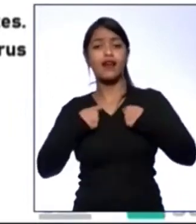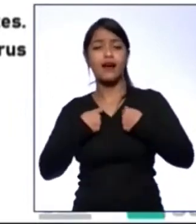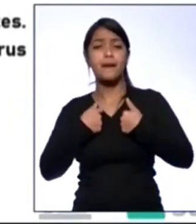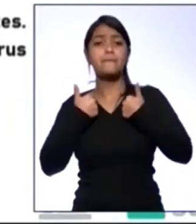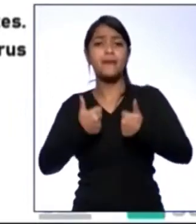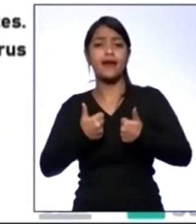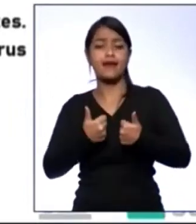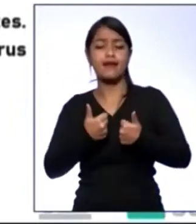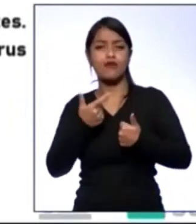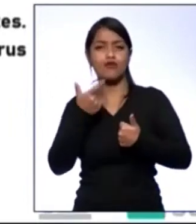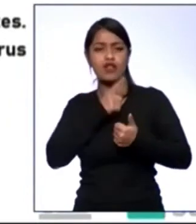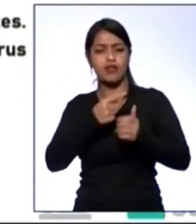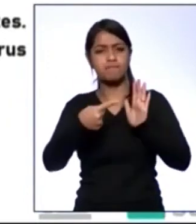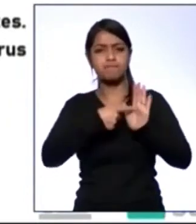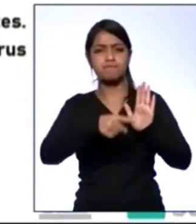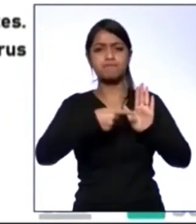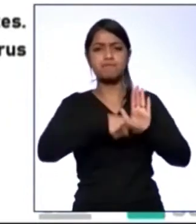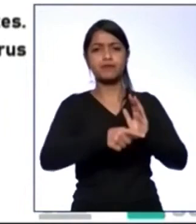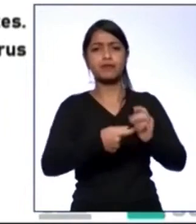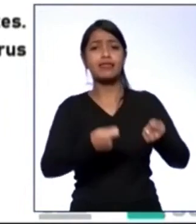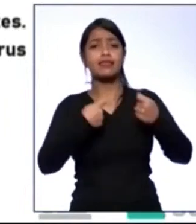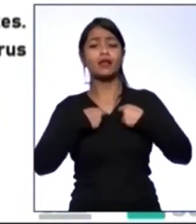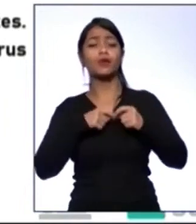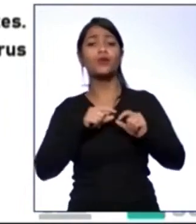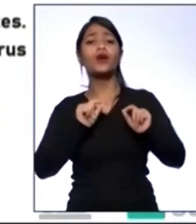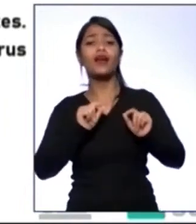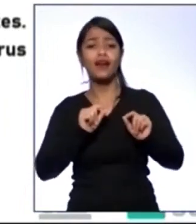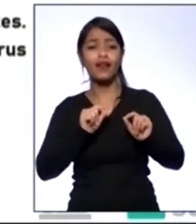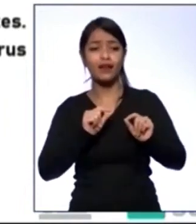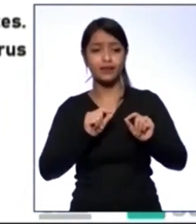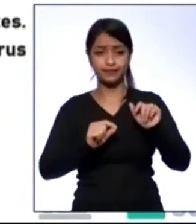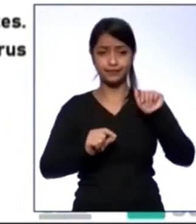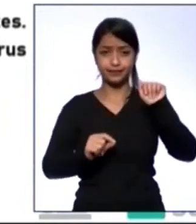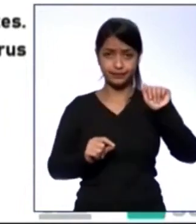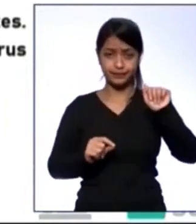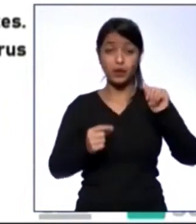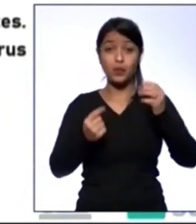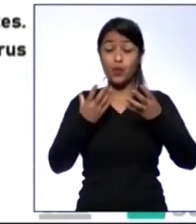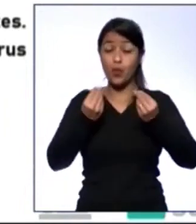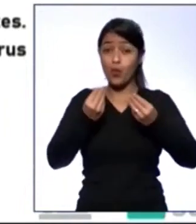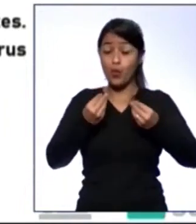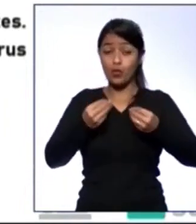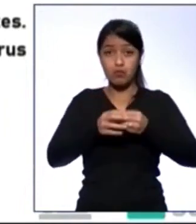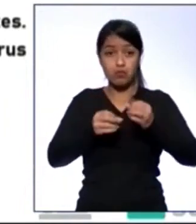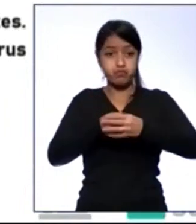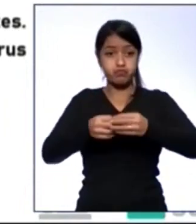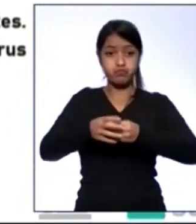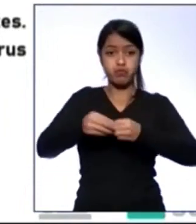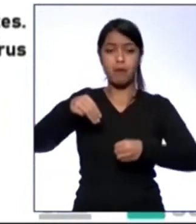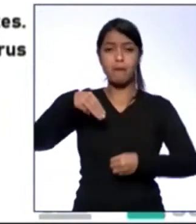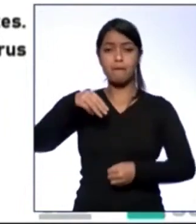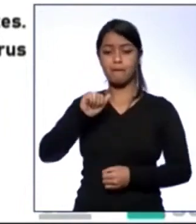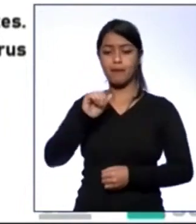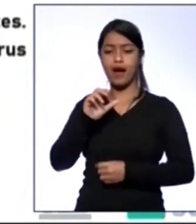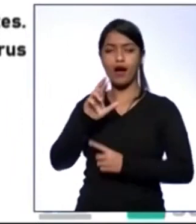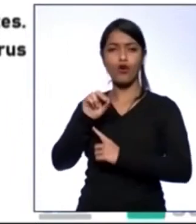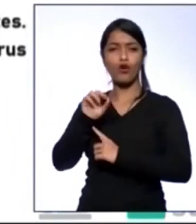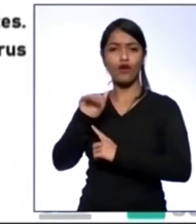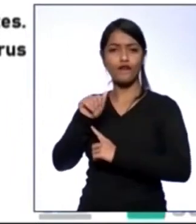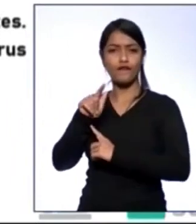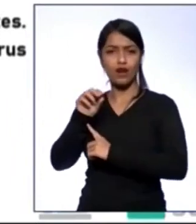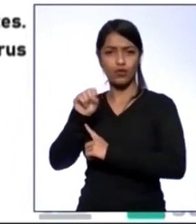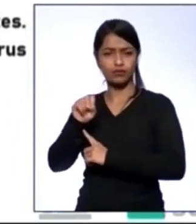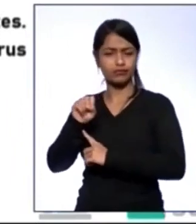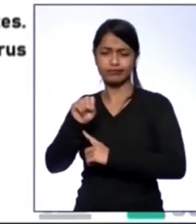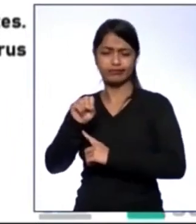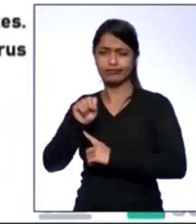Diferentes respostas ao vírus HPV em decorrência da alta concentração de macrófagos? Não. Só para explicar, macrófagos são